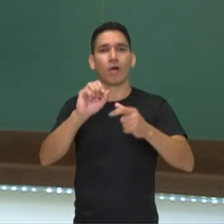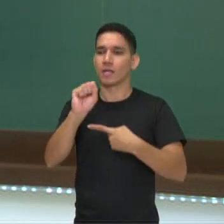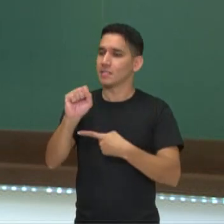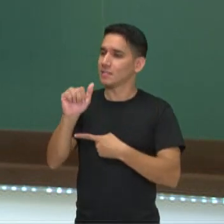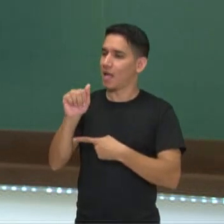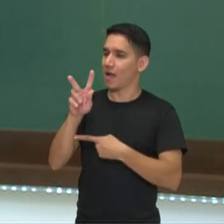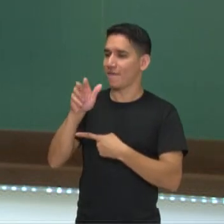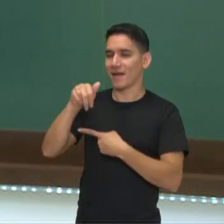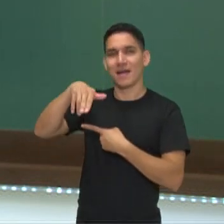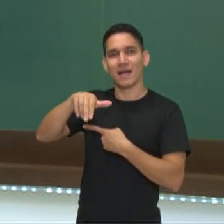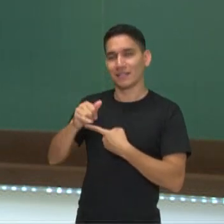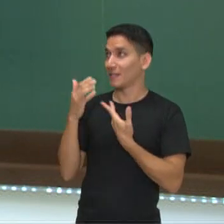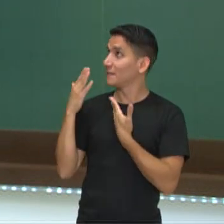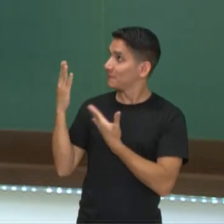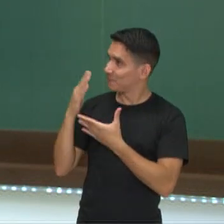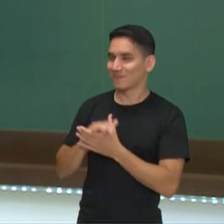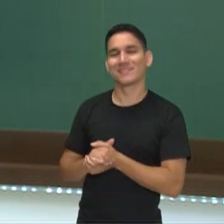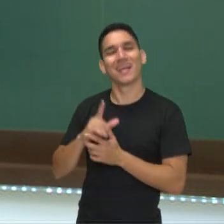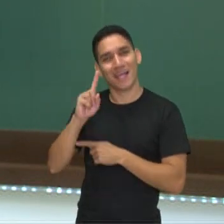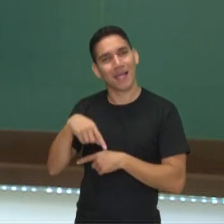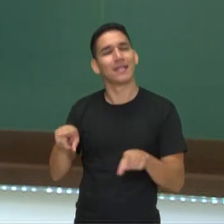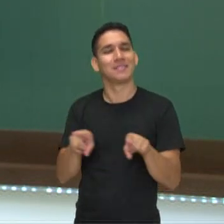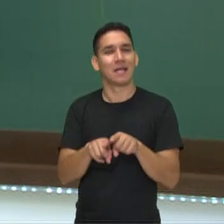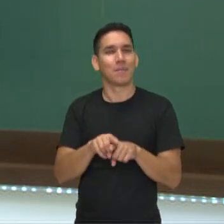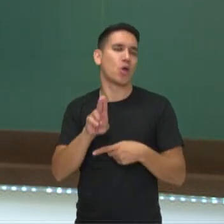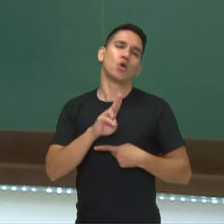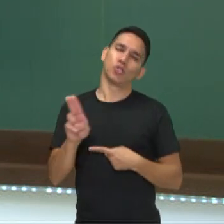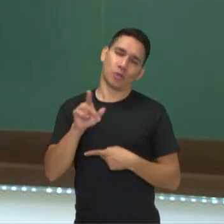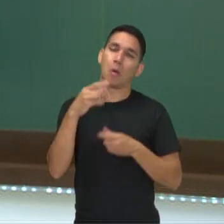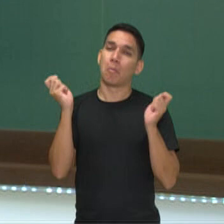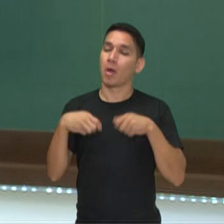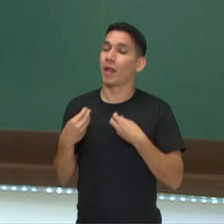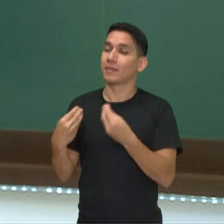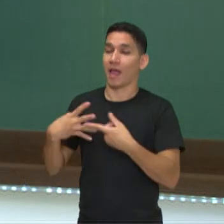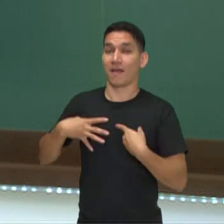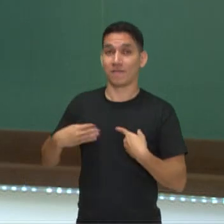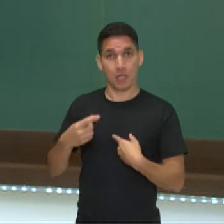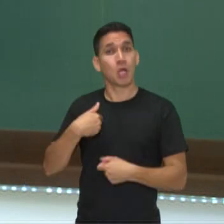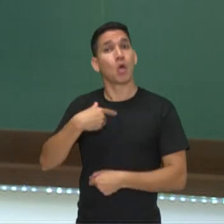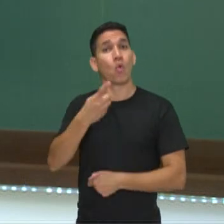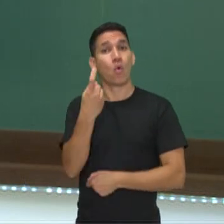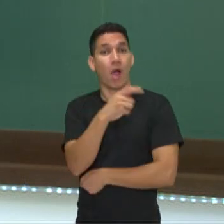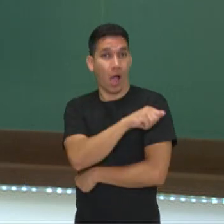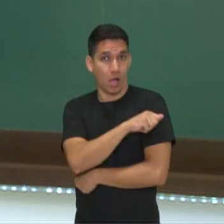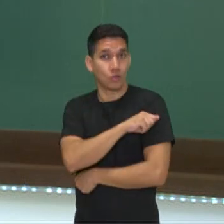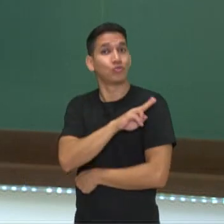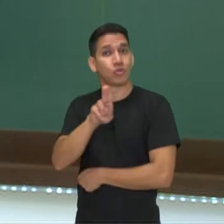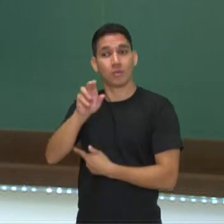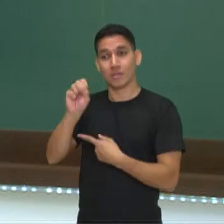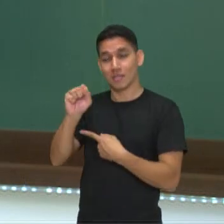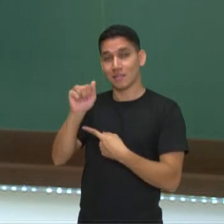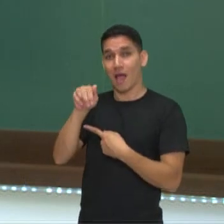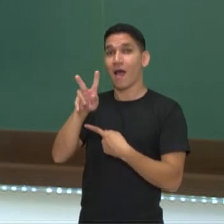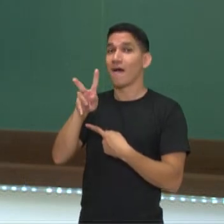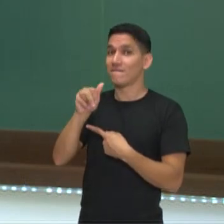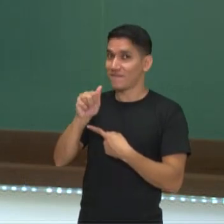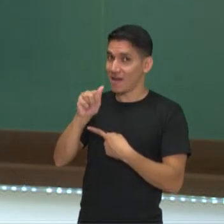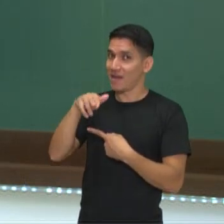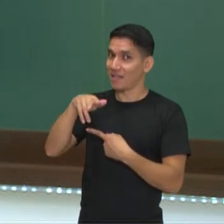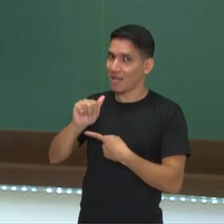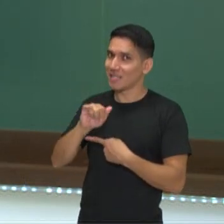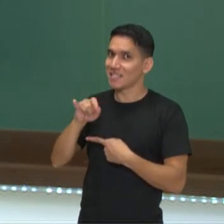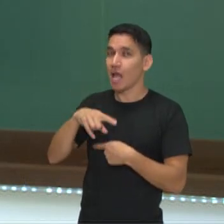savana. Também é um nome para você dar para sua filha. Eu tenho uma aluna chamada Savana, tá? Se ela estiver vendo, ela vai